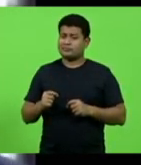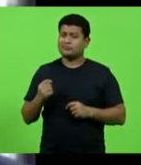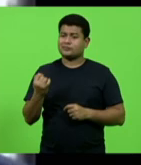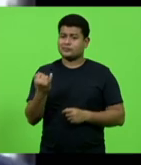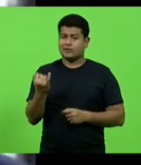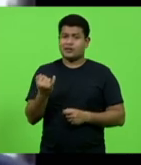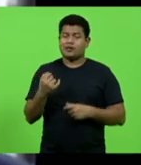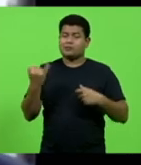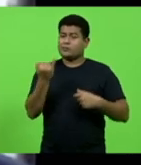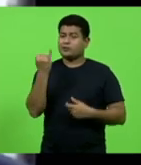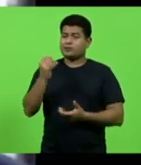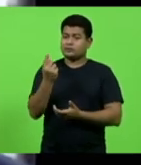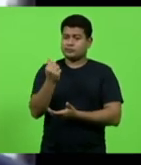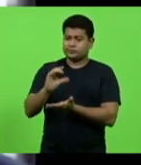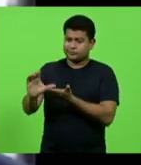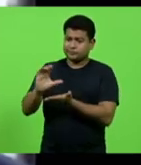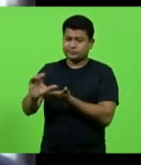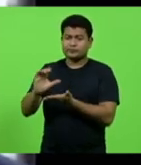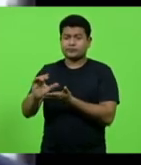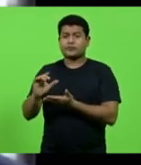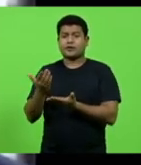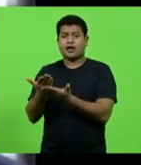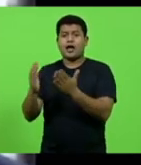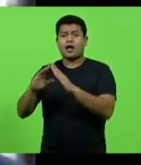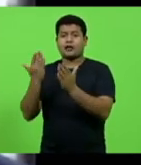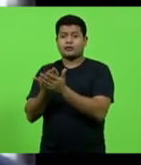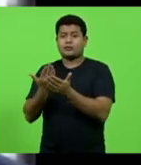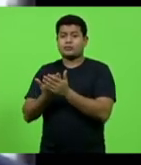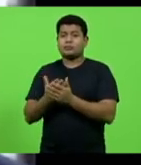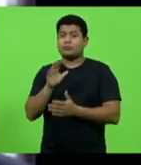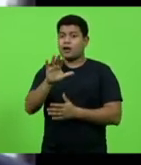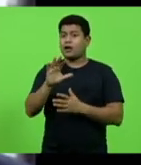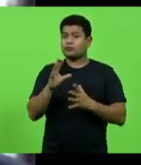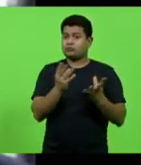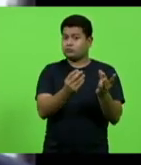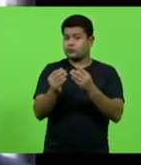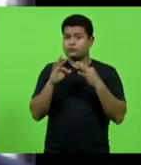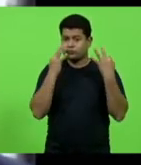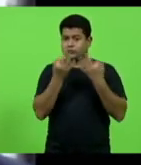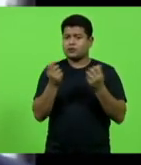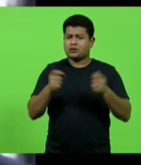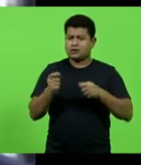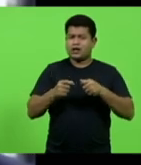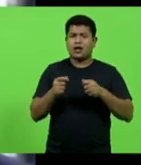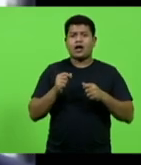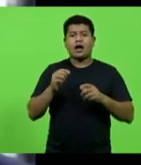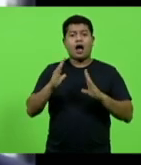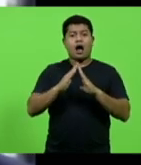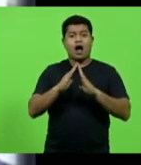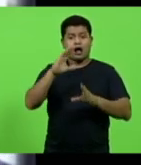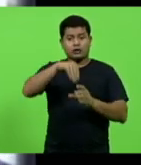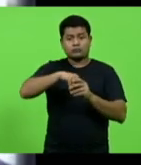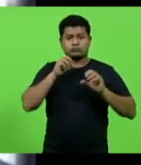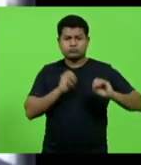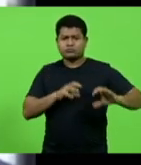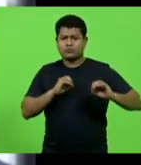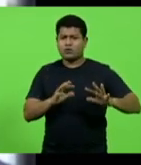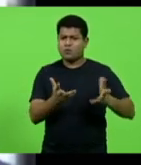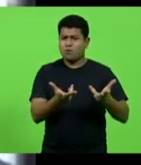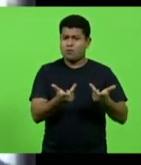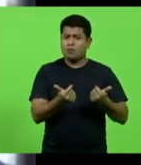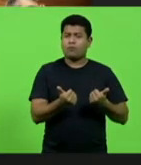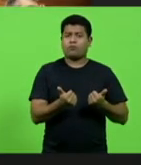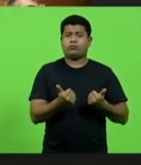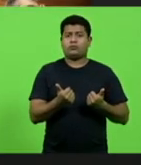não podem esperar e muitas famílias podem dar uma educação de qualidade excelente, e o Ministério vai apoiar essas